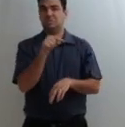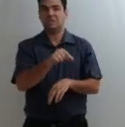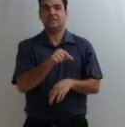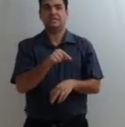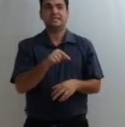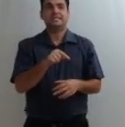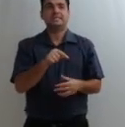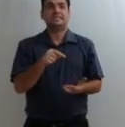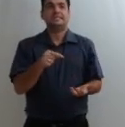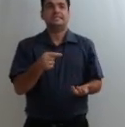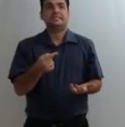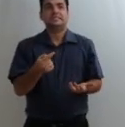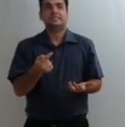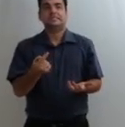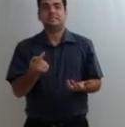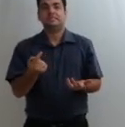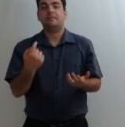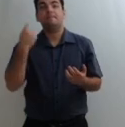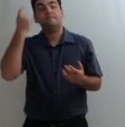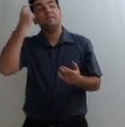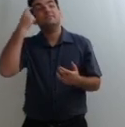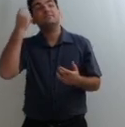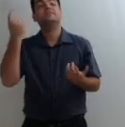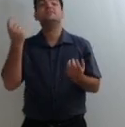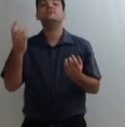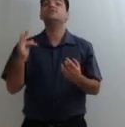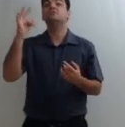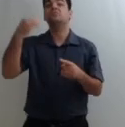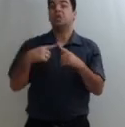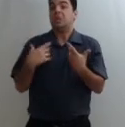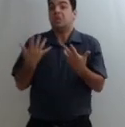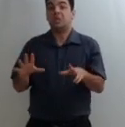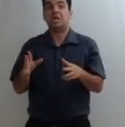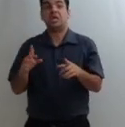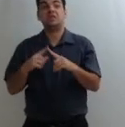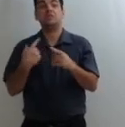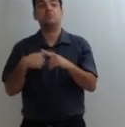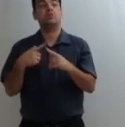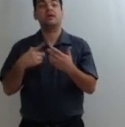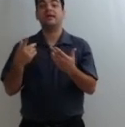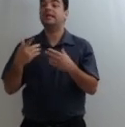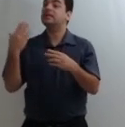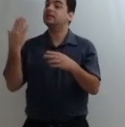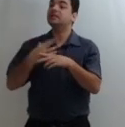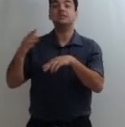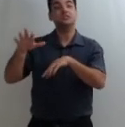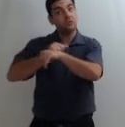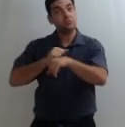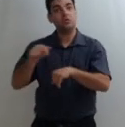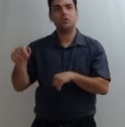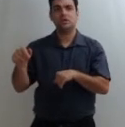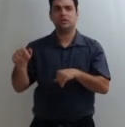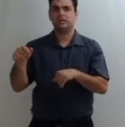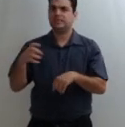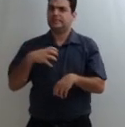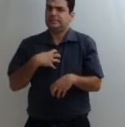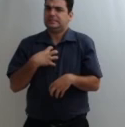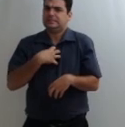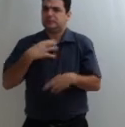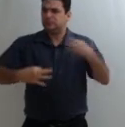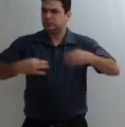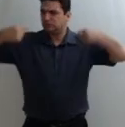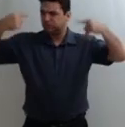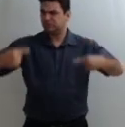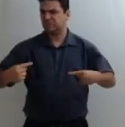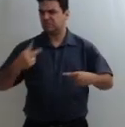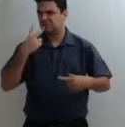objetivar extrair consequências, porque, em se tratando de uma intimação não atendida, poderia desafiar a percepção de uma desobediência,